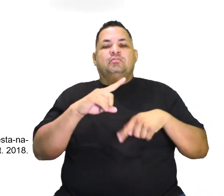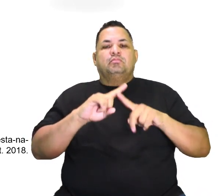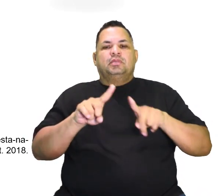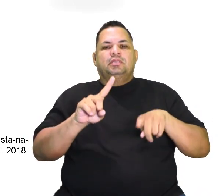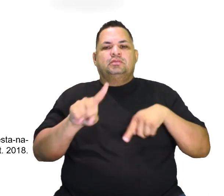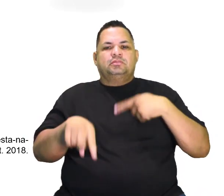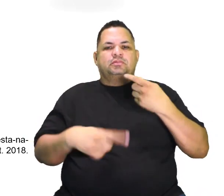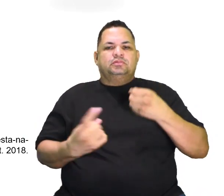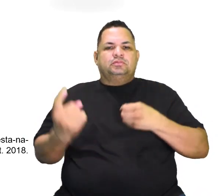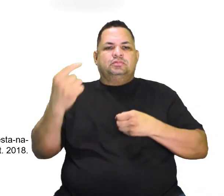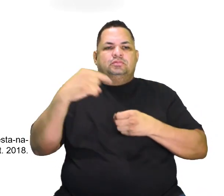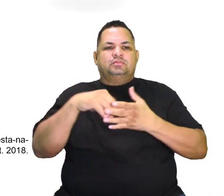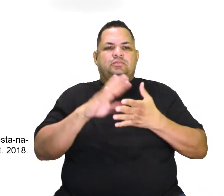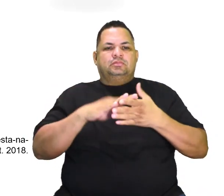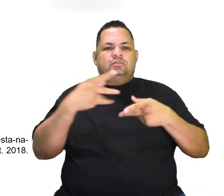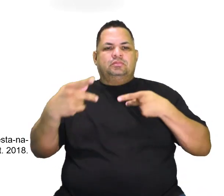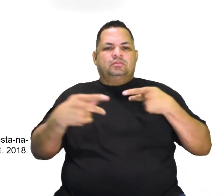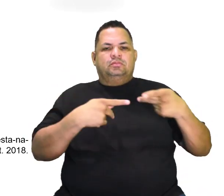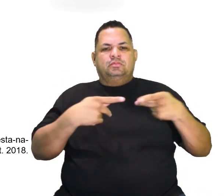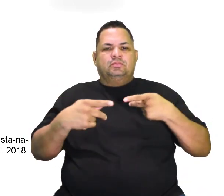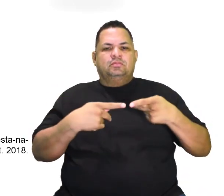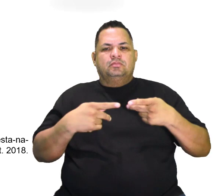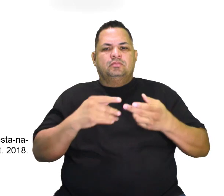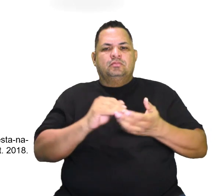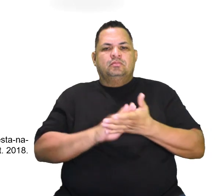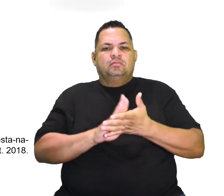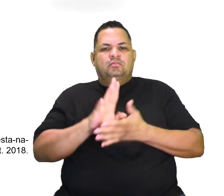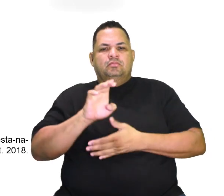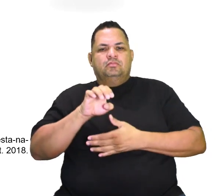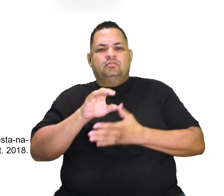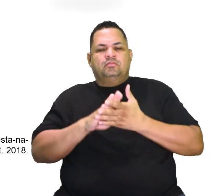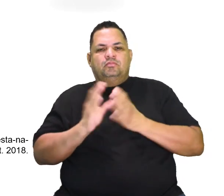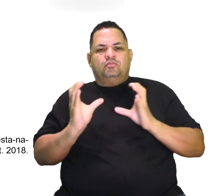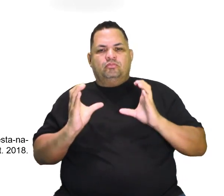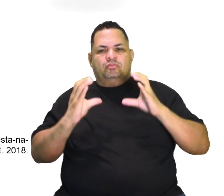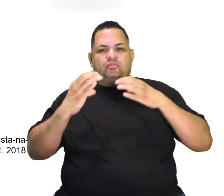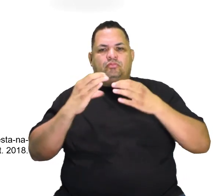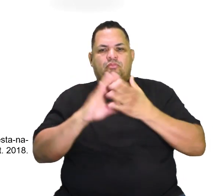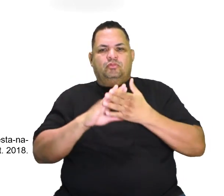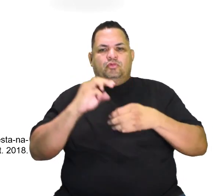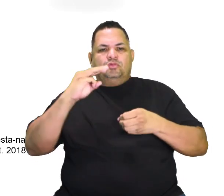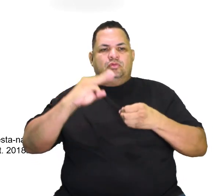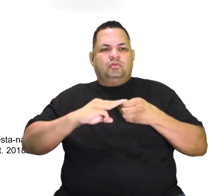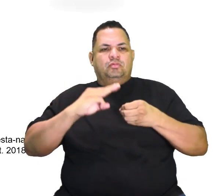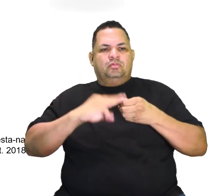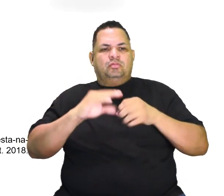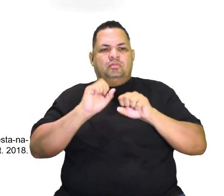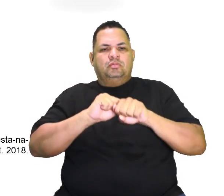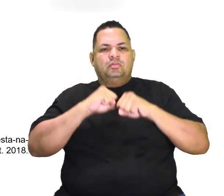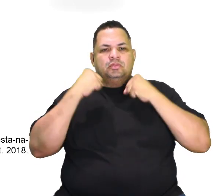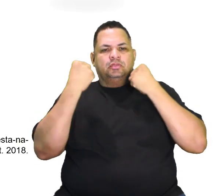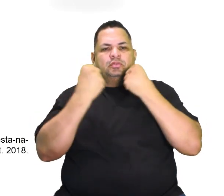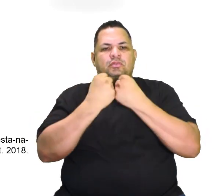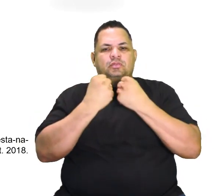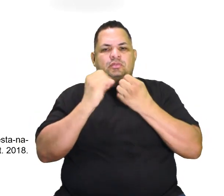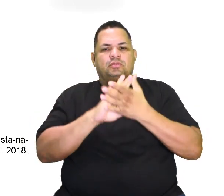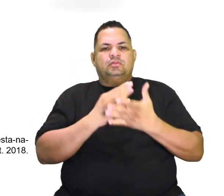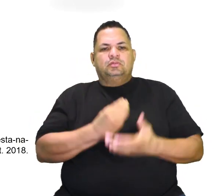retornado. Então, o projeto foi criado pela União Municipal das Associações de Moradores de